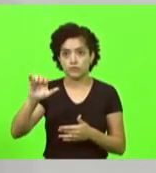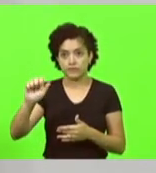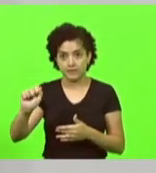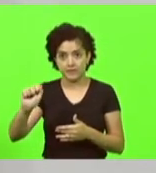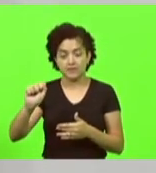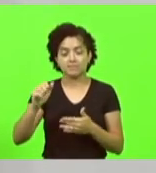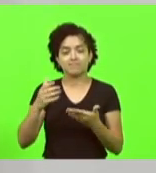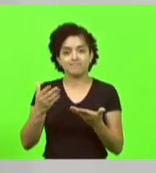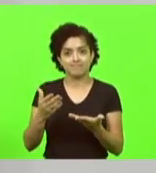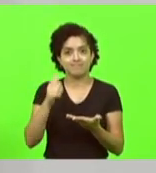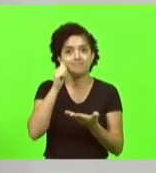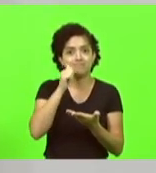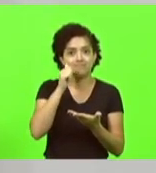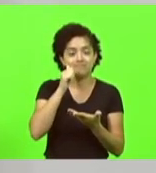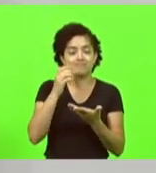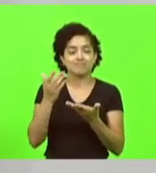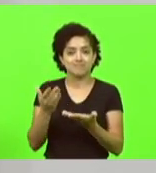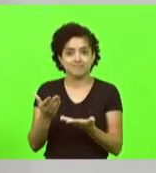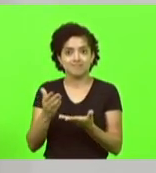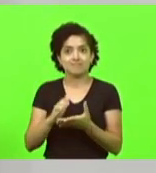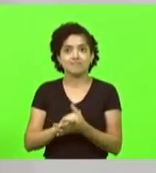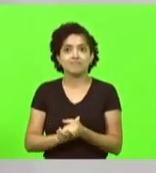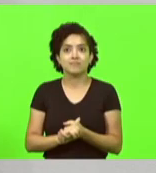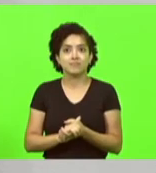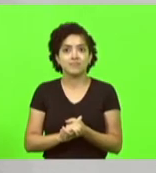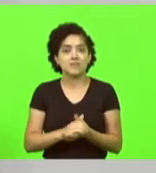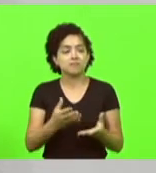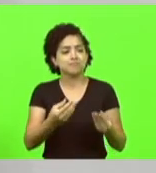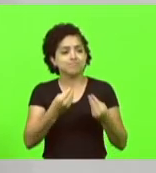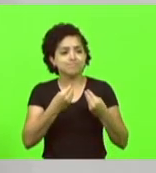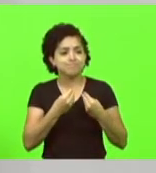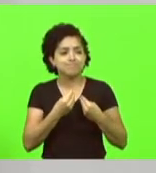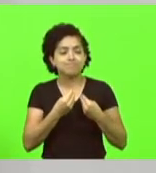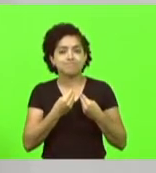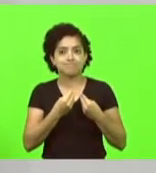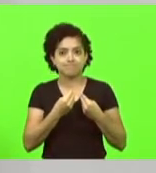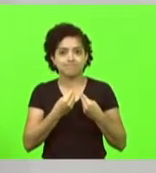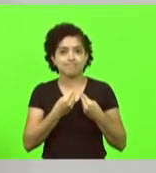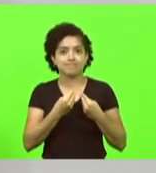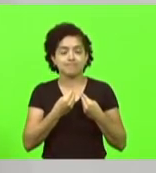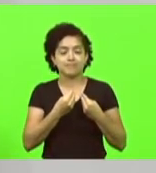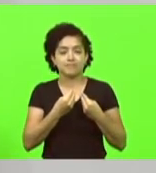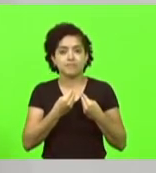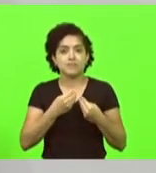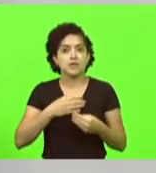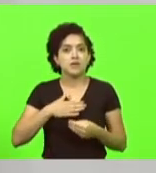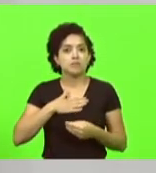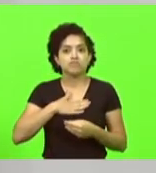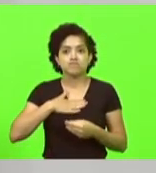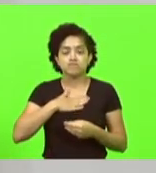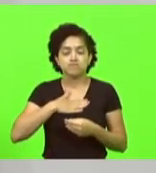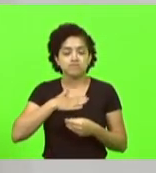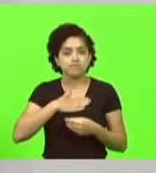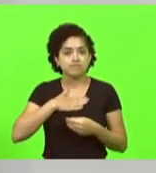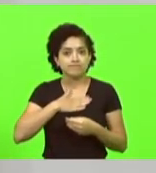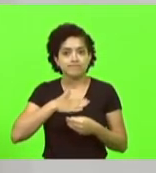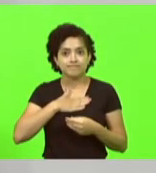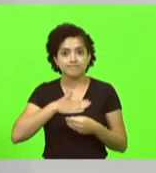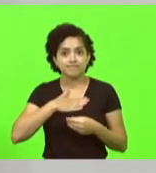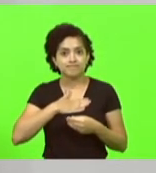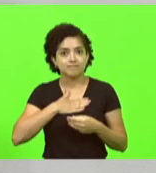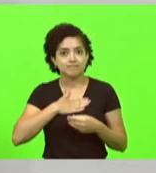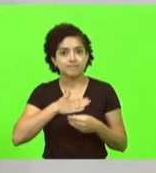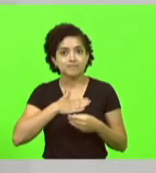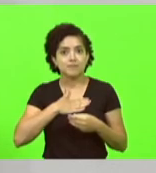é aquilo que vocês me deram de melhor na minha vida. É o meu anjo da guarda.